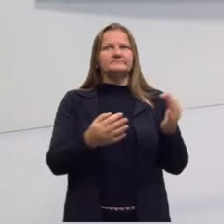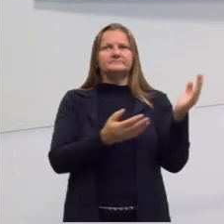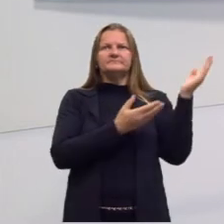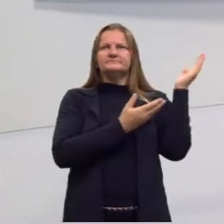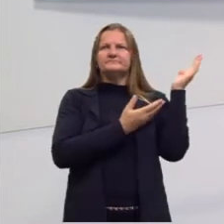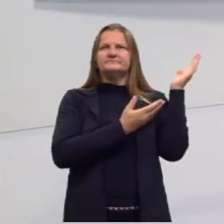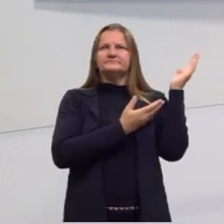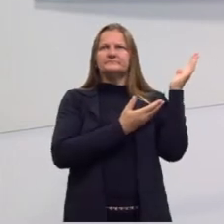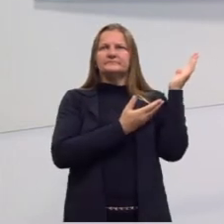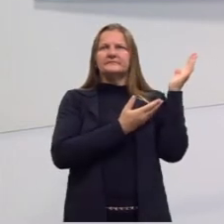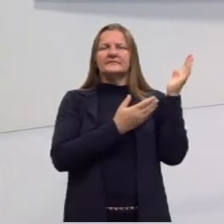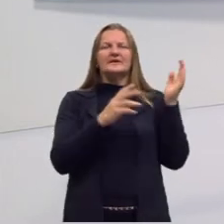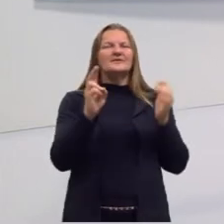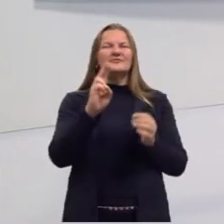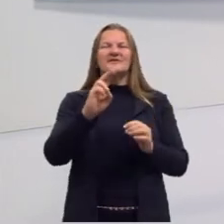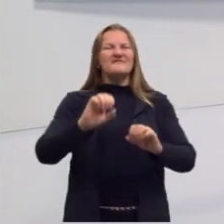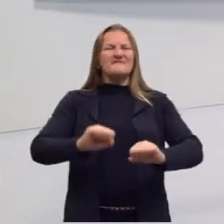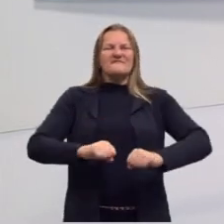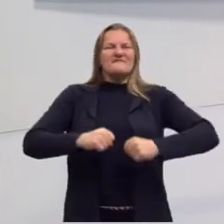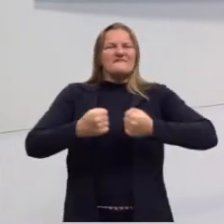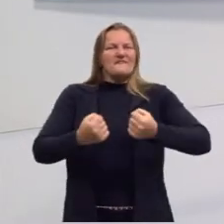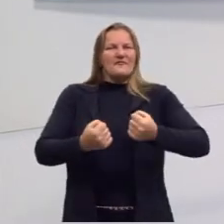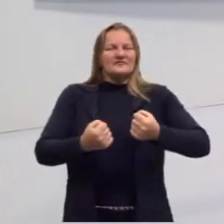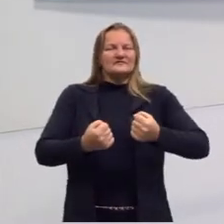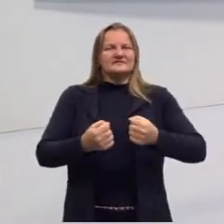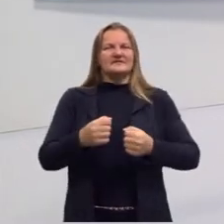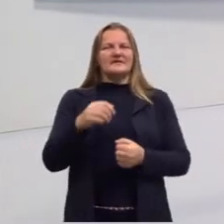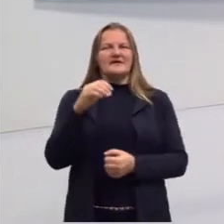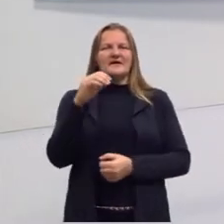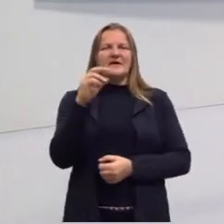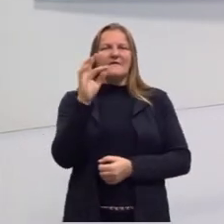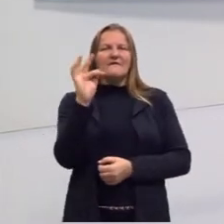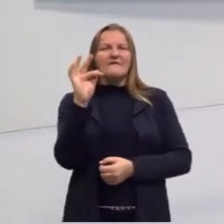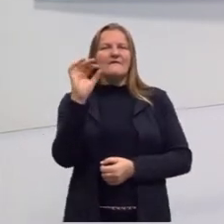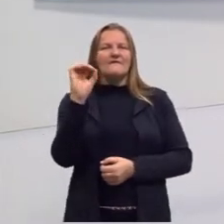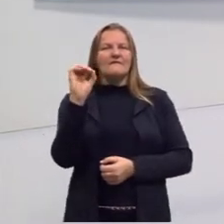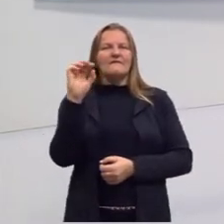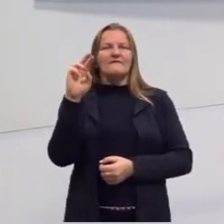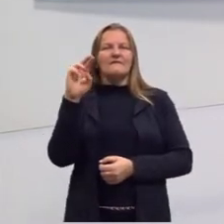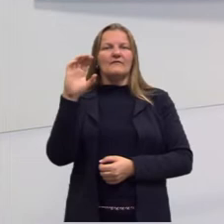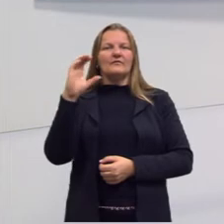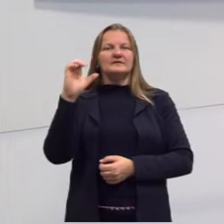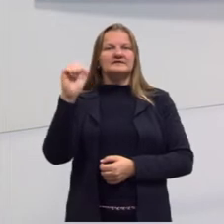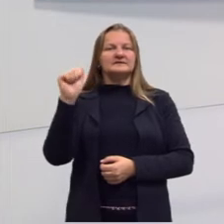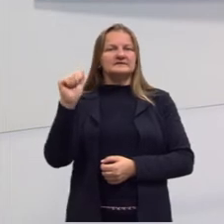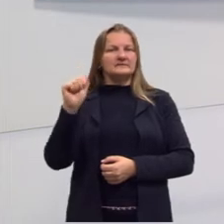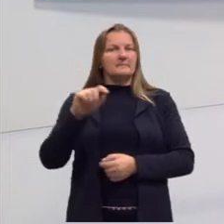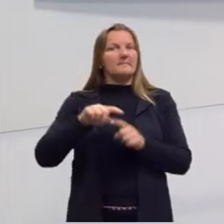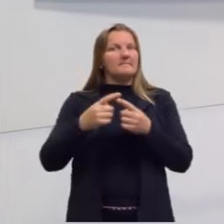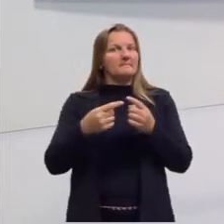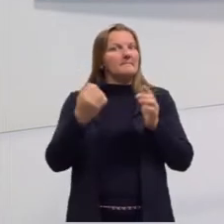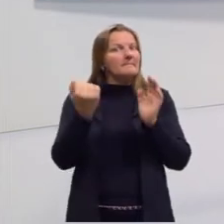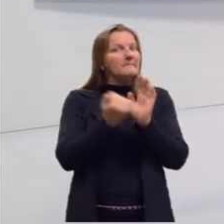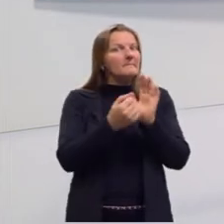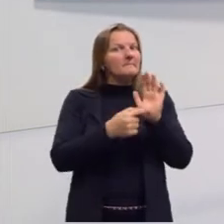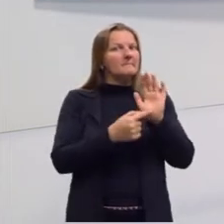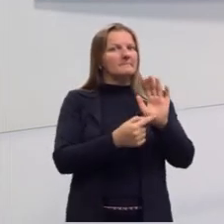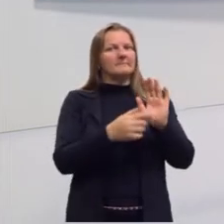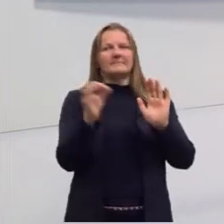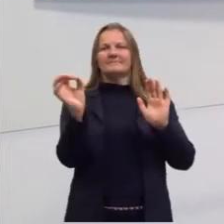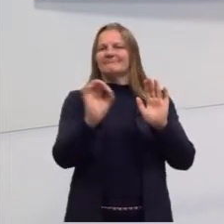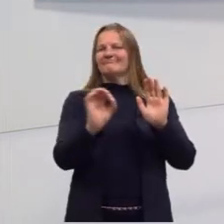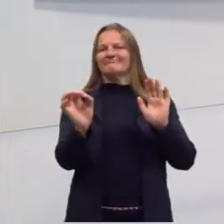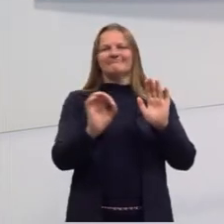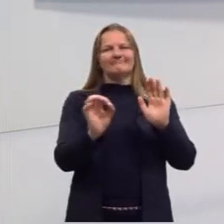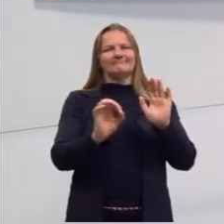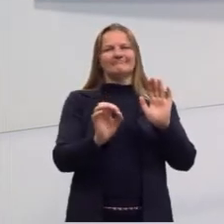que não é uma força como a gente já viu aqui na física a gente fala muito sobre força Mas neste caso não